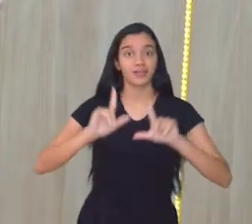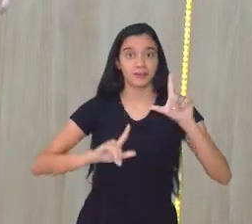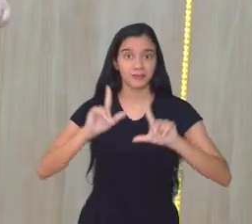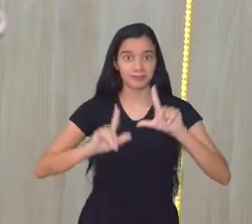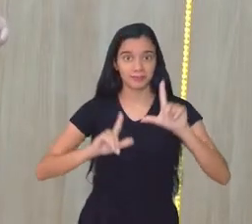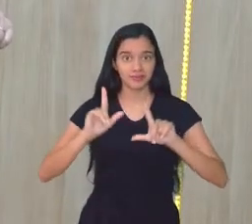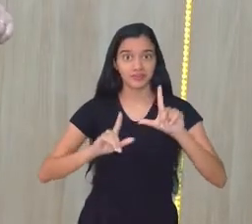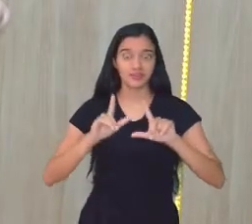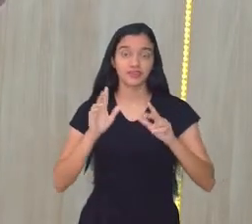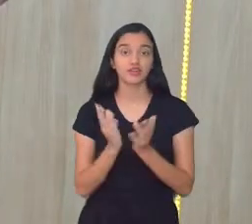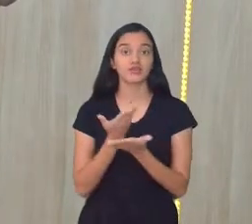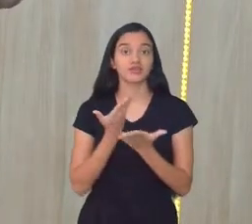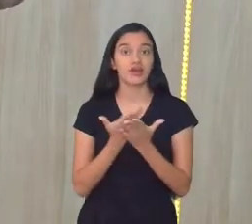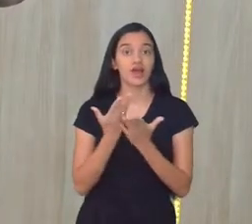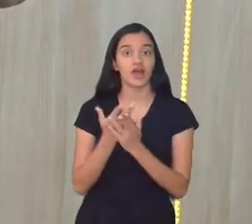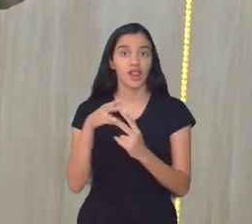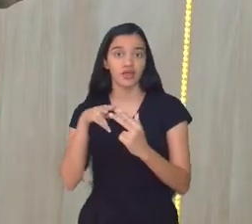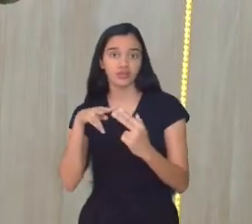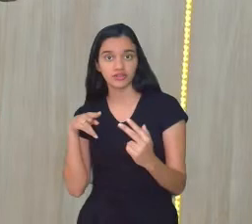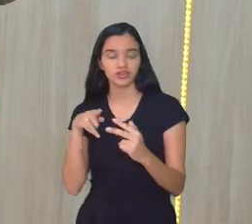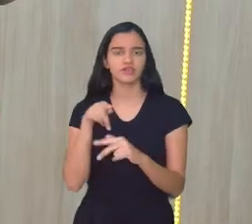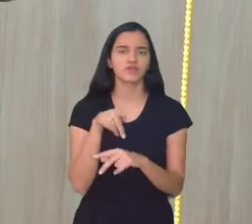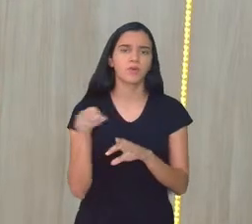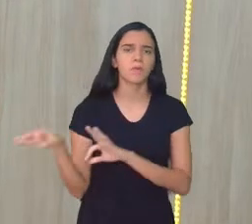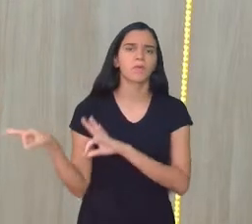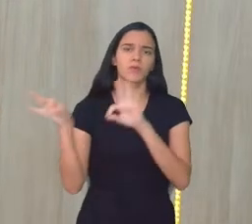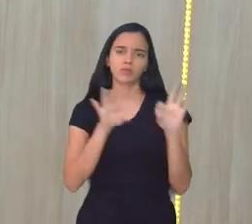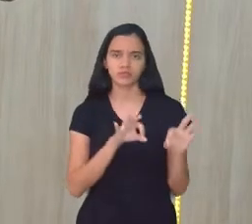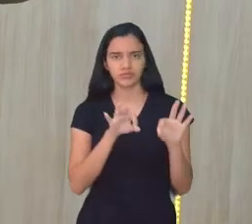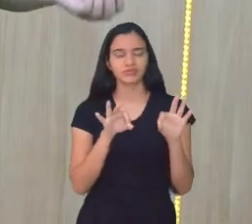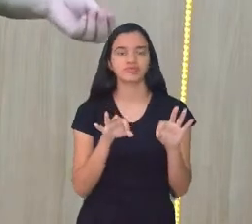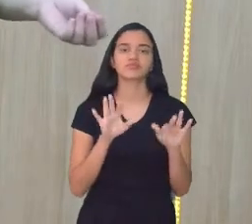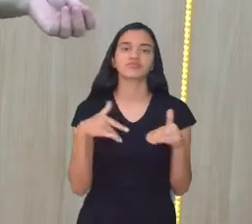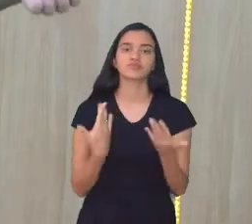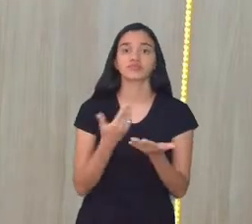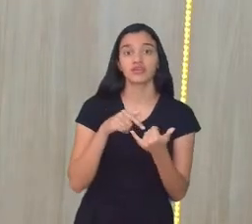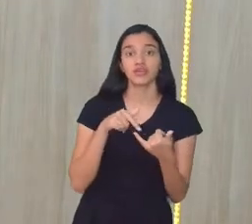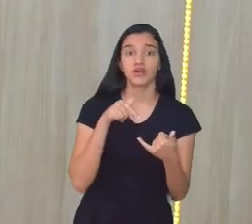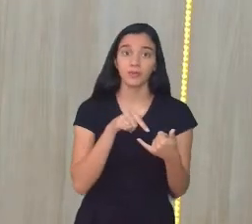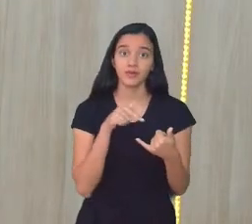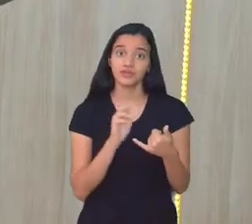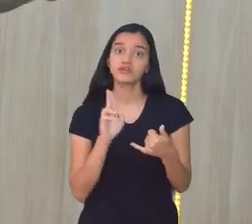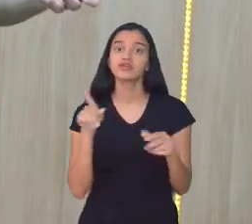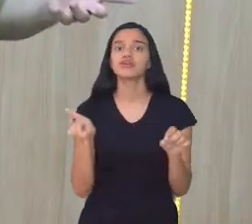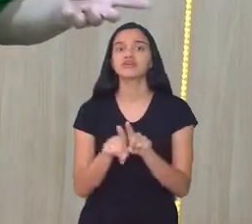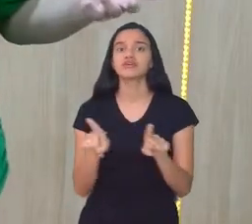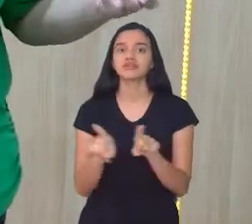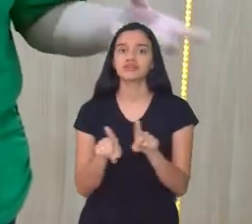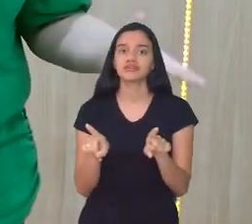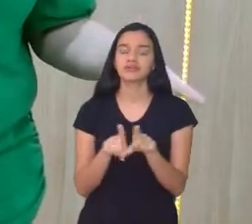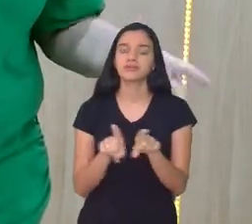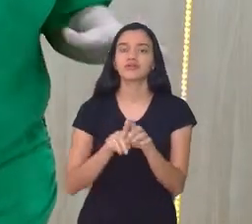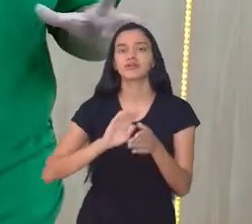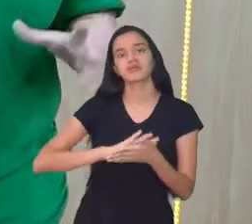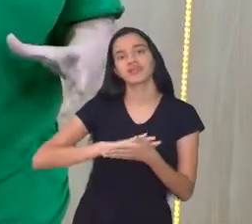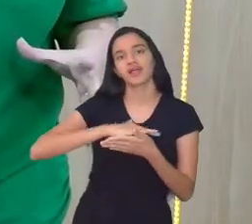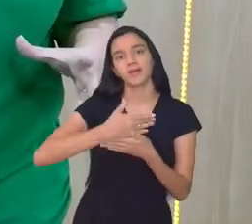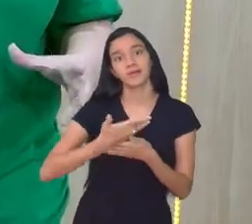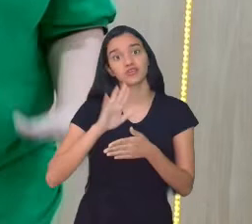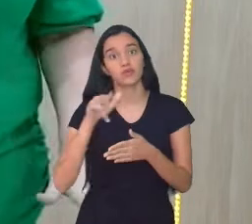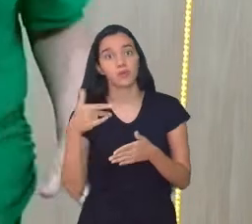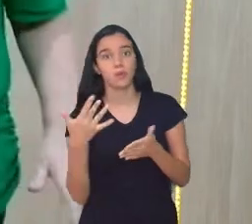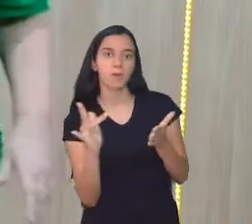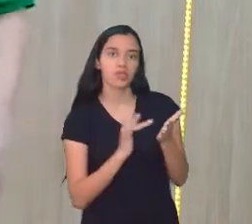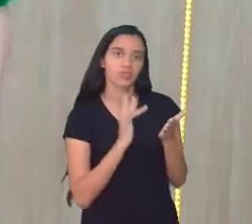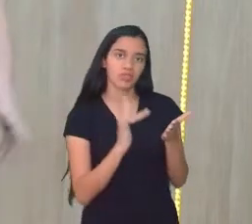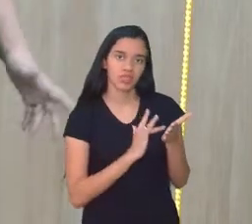nossa aula é digital, e você pode assistir tanto pelo celular quanto pelo computador, seu